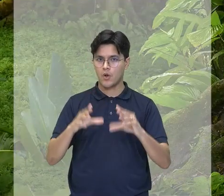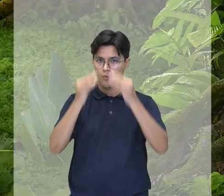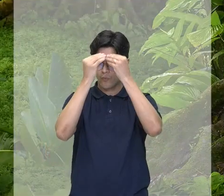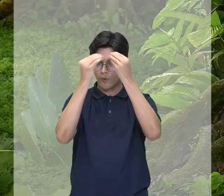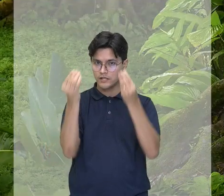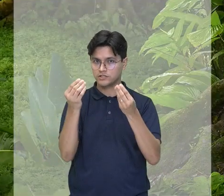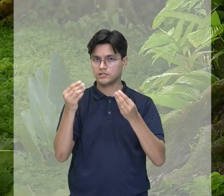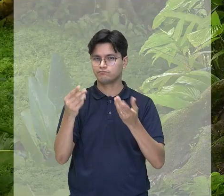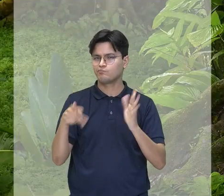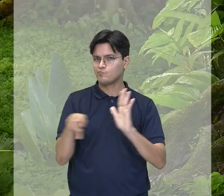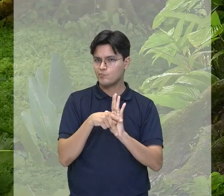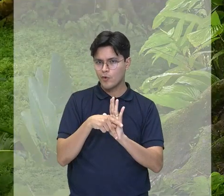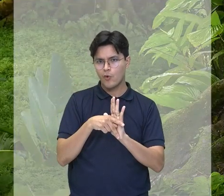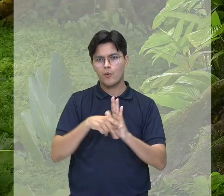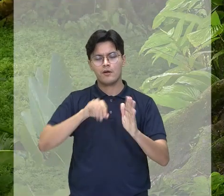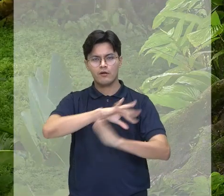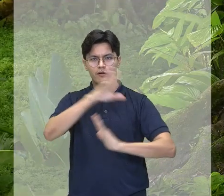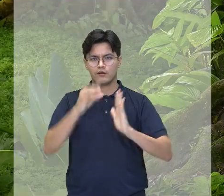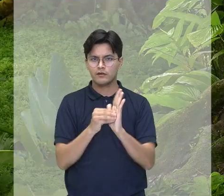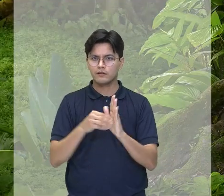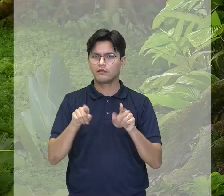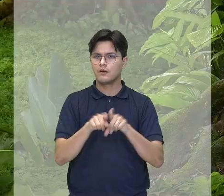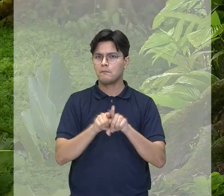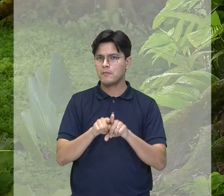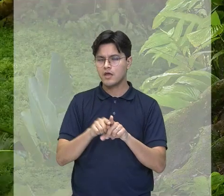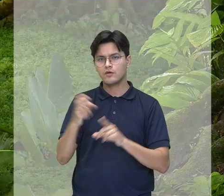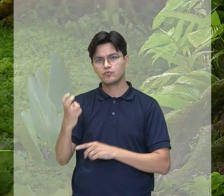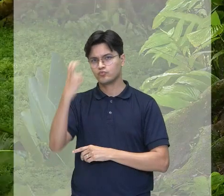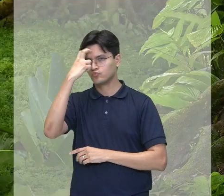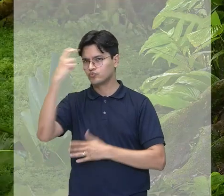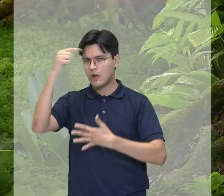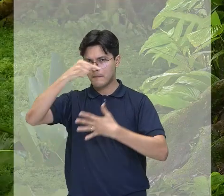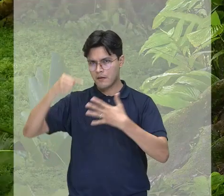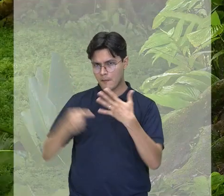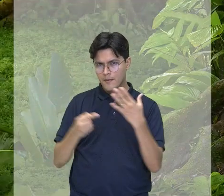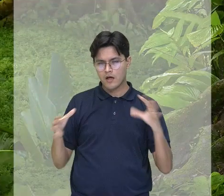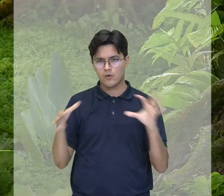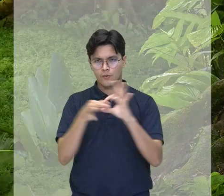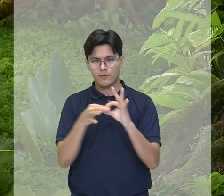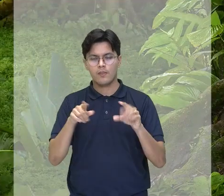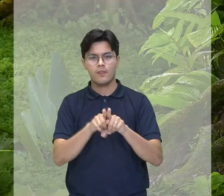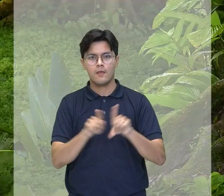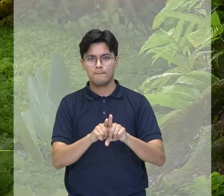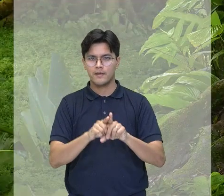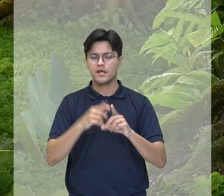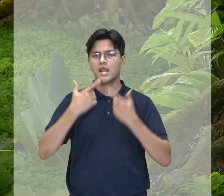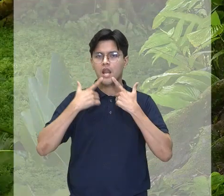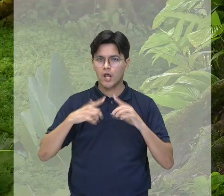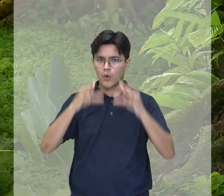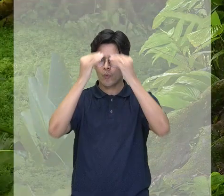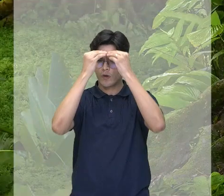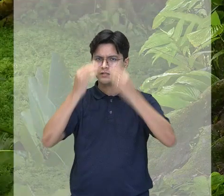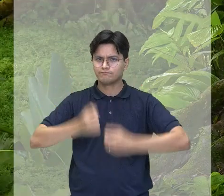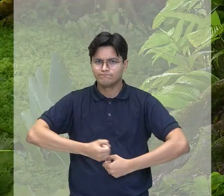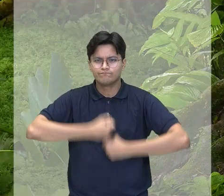para vocês, a questão cultural, uma linguagem expressiva, né? Também dinâmica. Nós